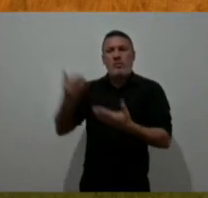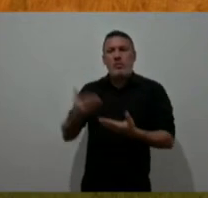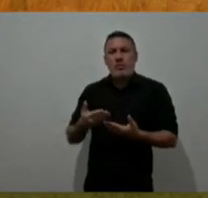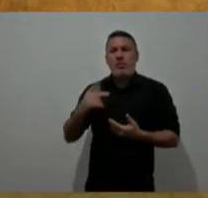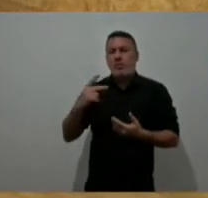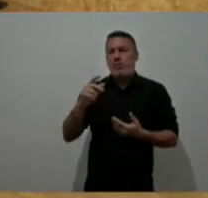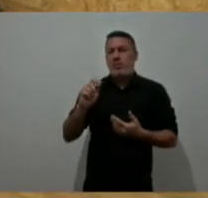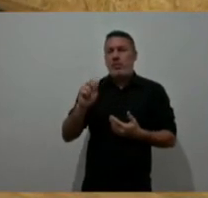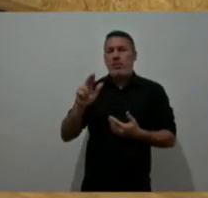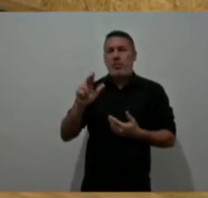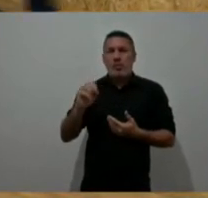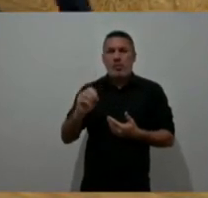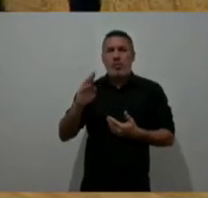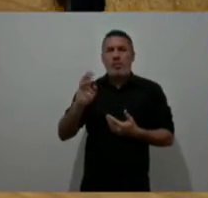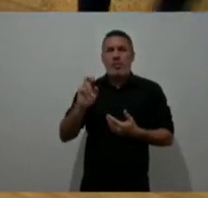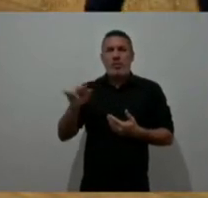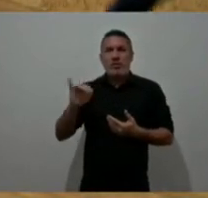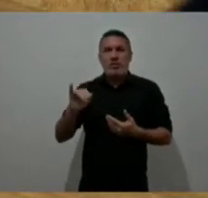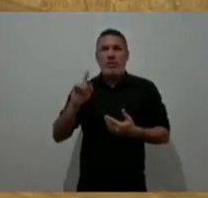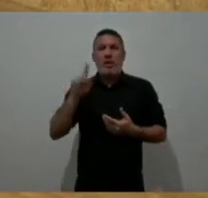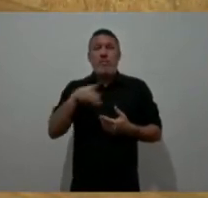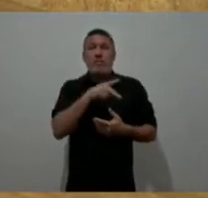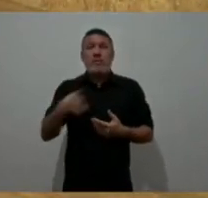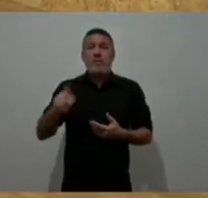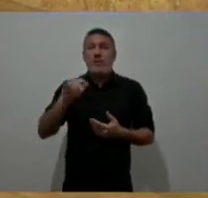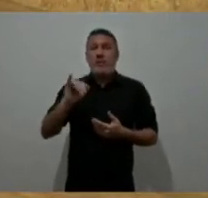do IBEF Espírito Santo. Vanick.